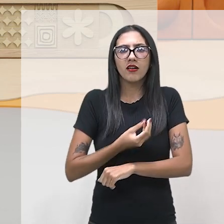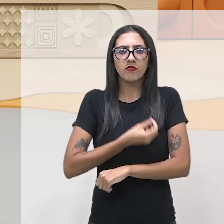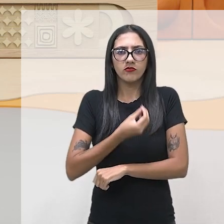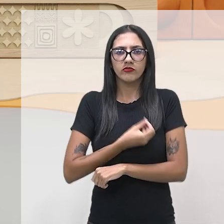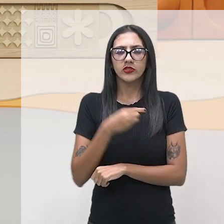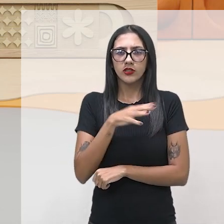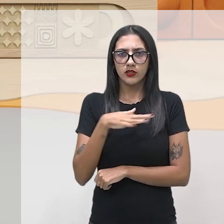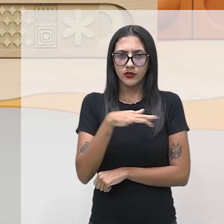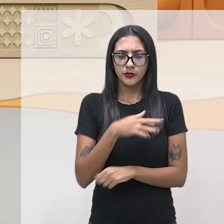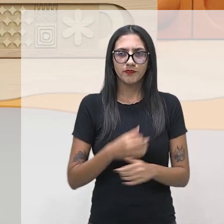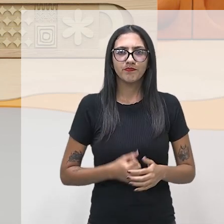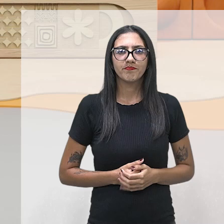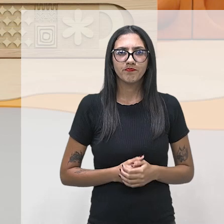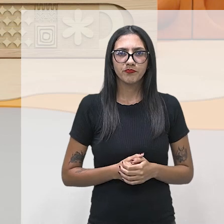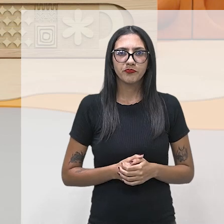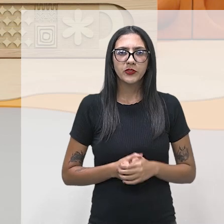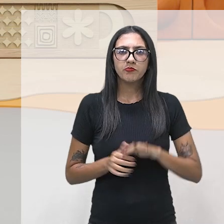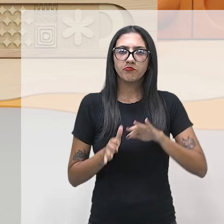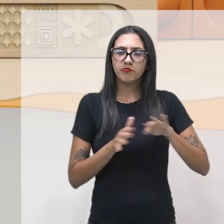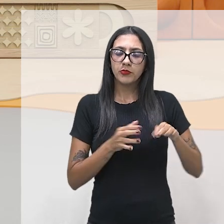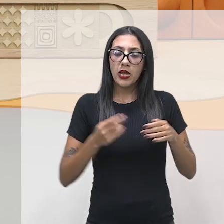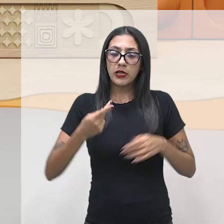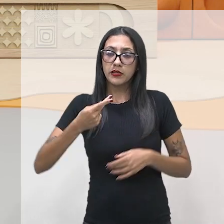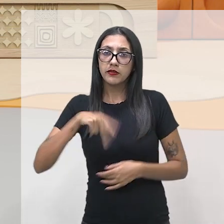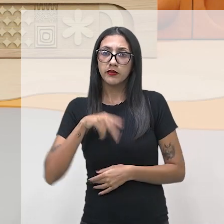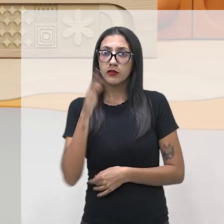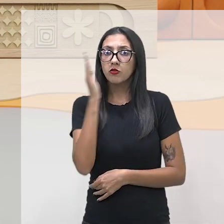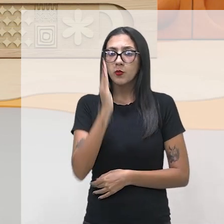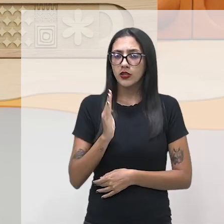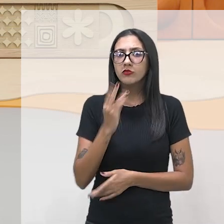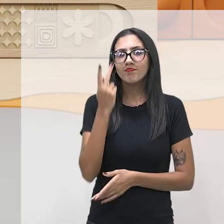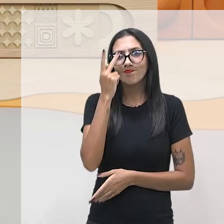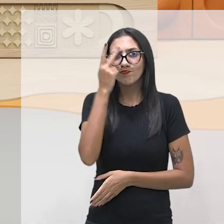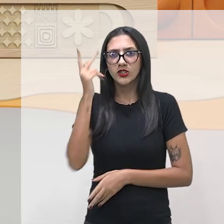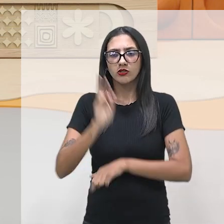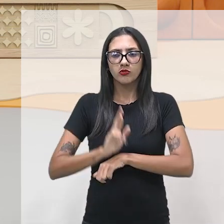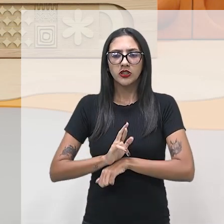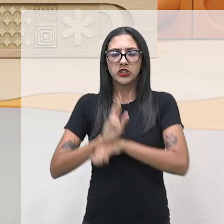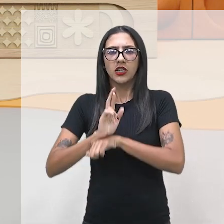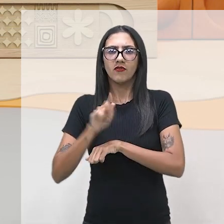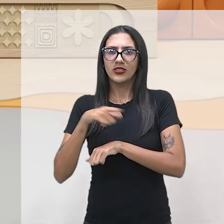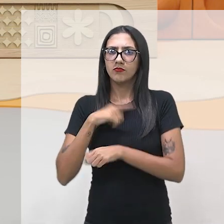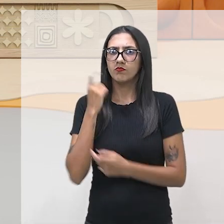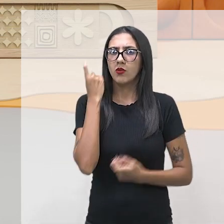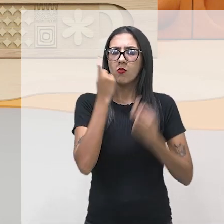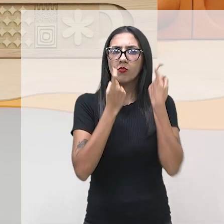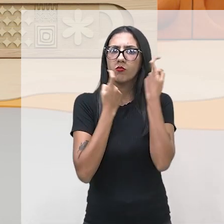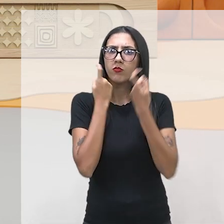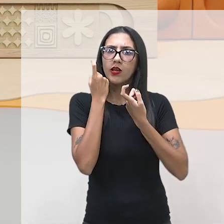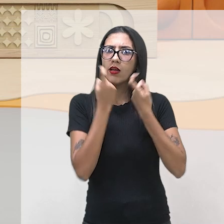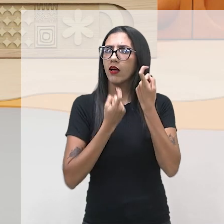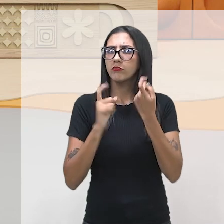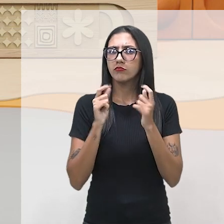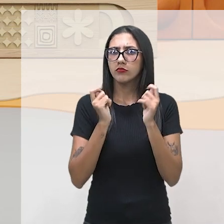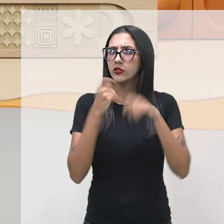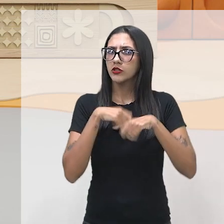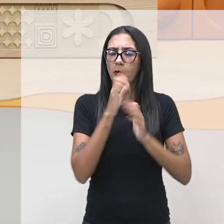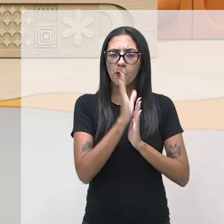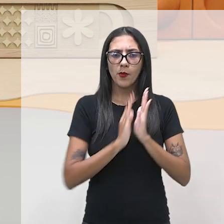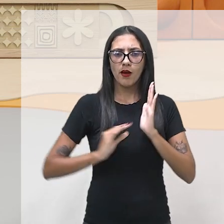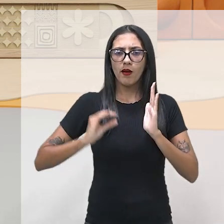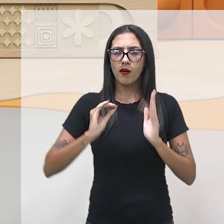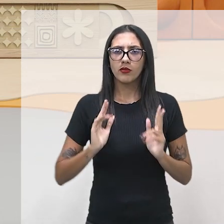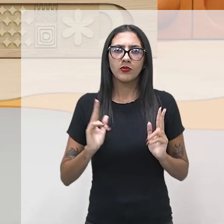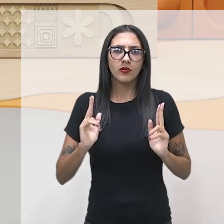Brasil acontecesse algo semelhante com o que aconteceu lá em Santo Domingo. Vocês devem imaginar que, a partir desse